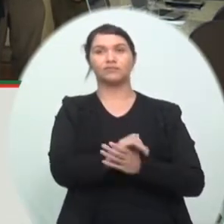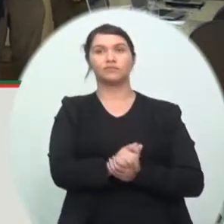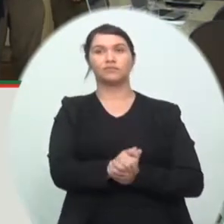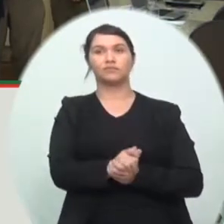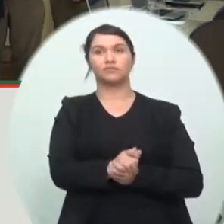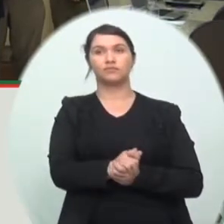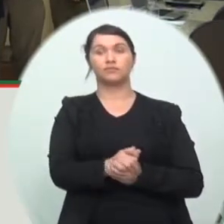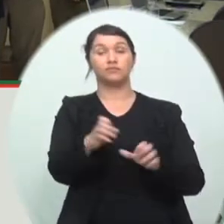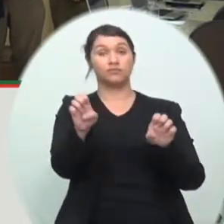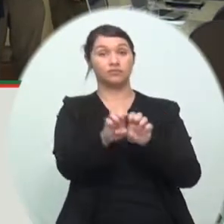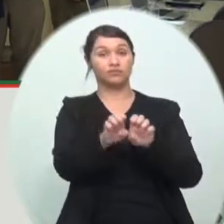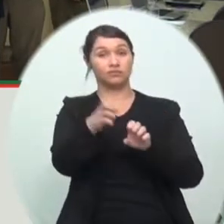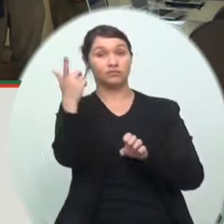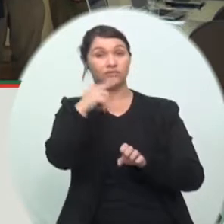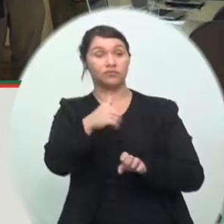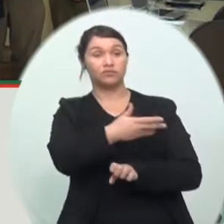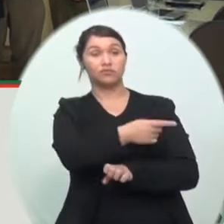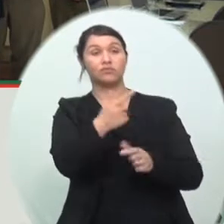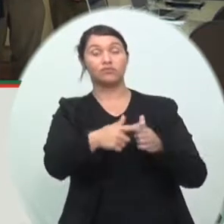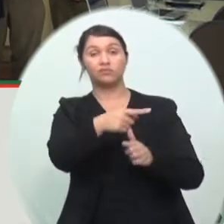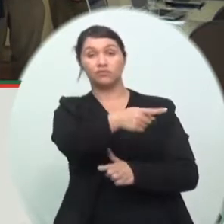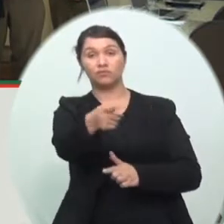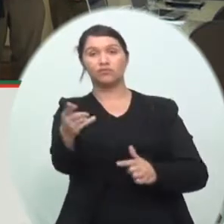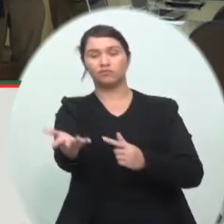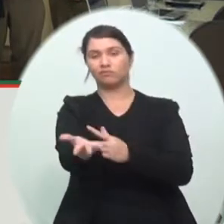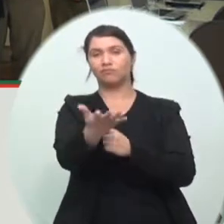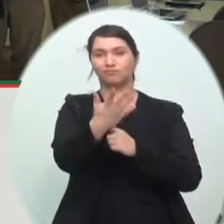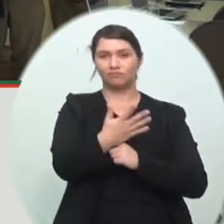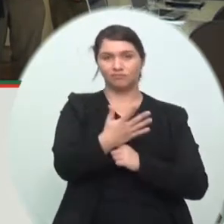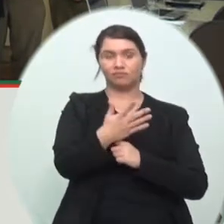O apoio dos comandantes regionais foram fundamentais.